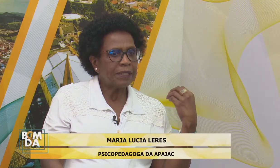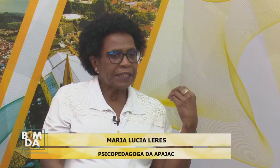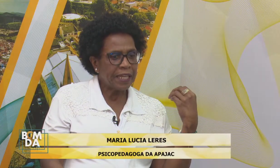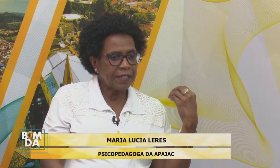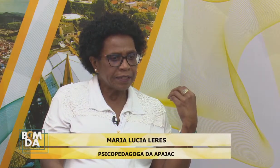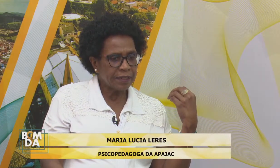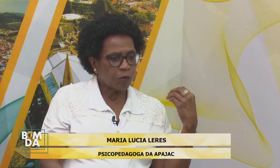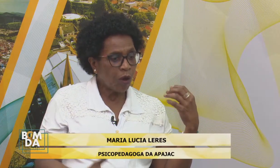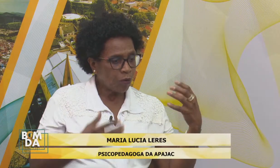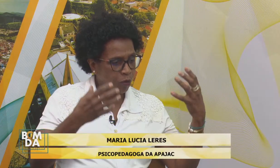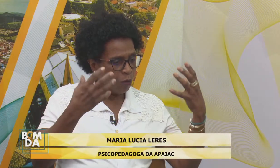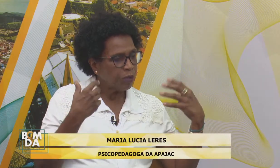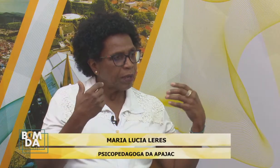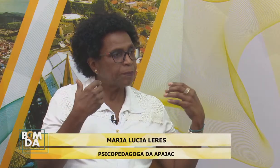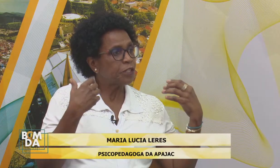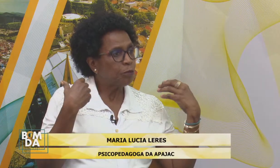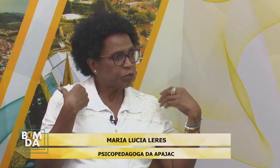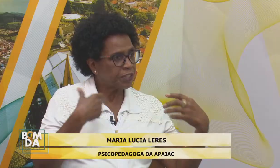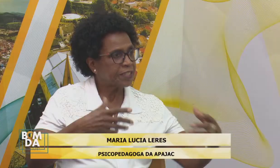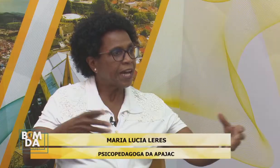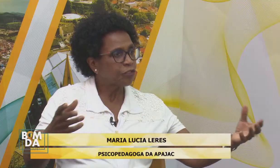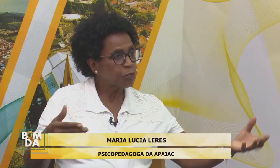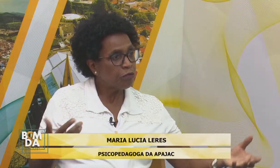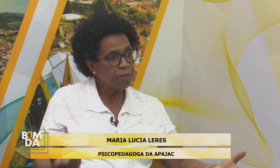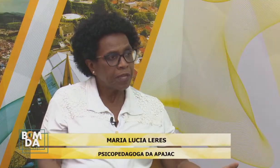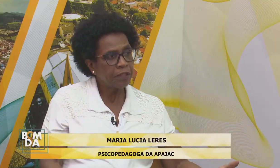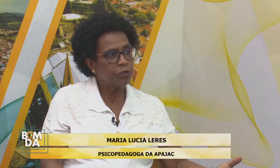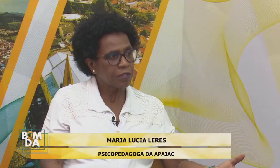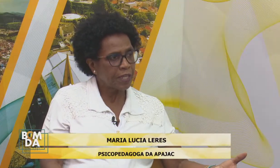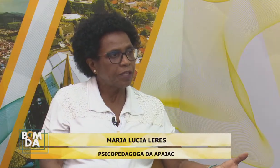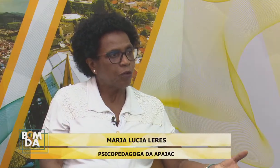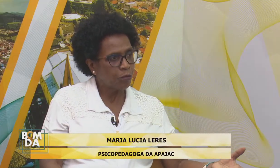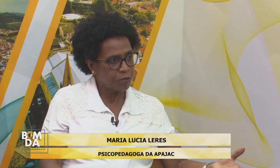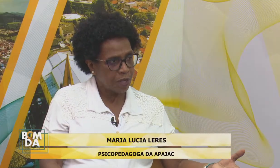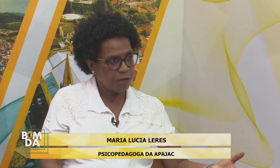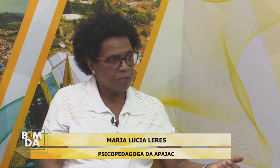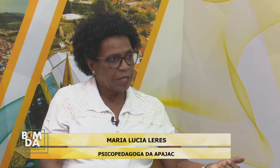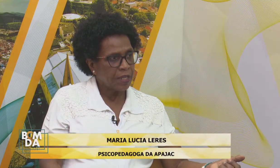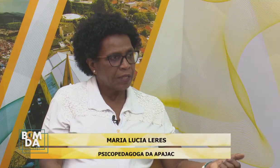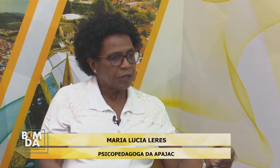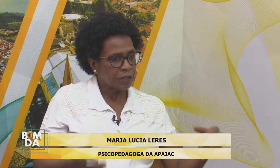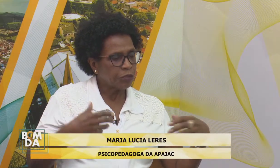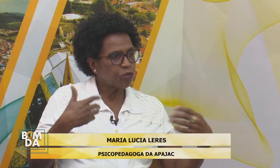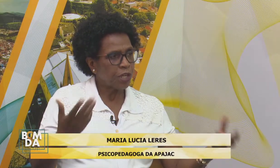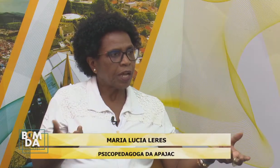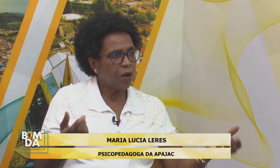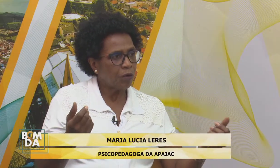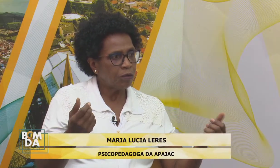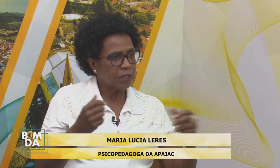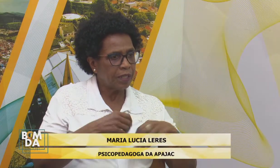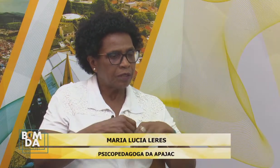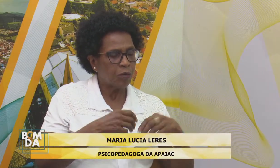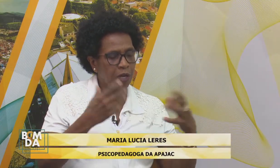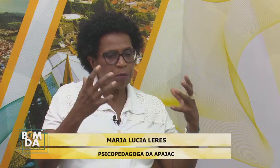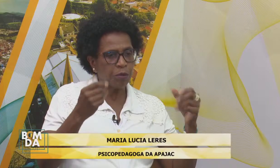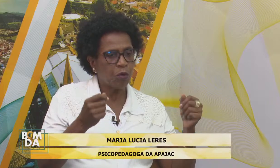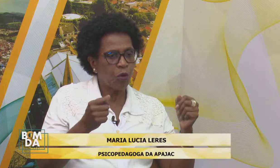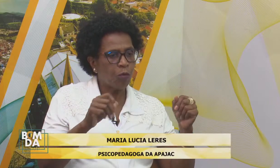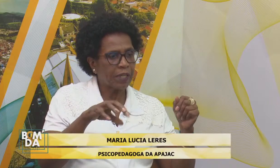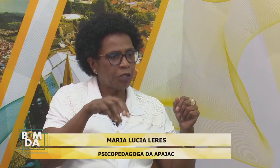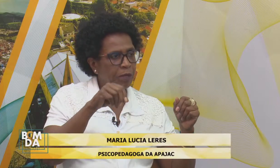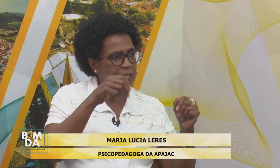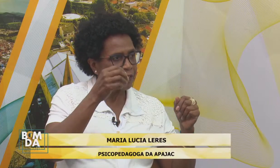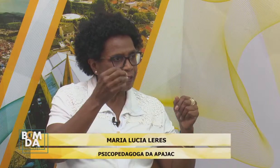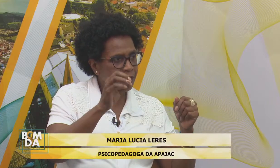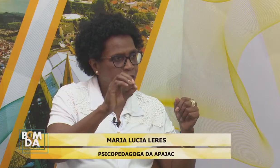qual a maneira, como a psicomotricidade, os movimentos dele como são, tanto geral, né, o amplo,